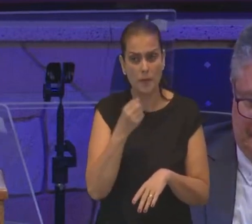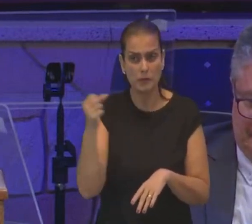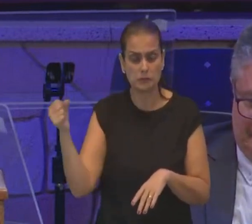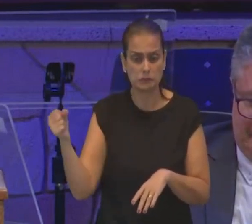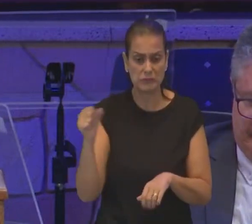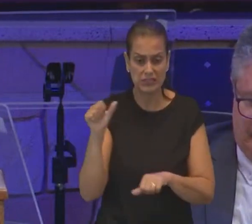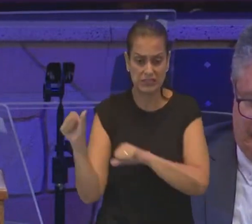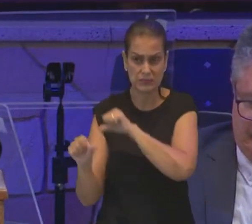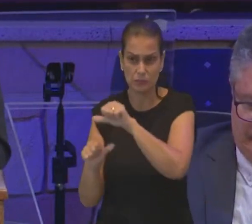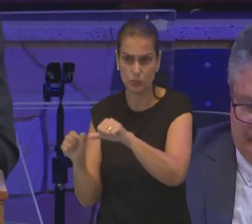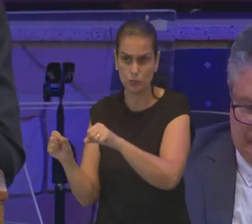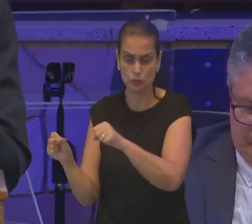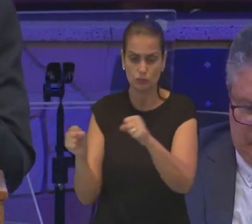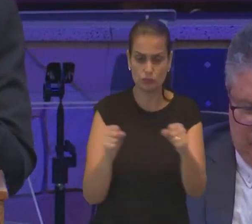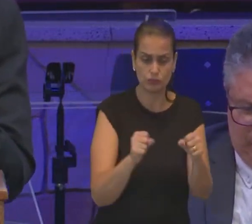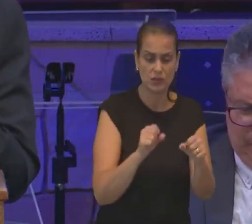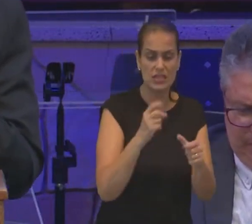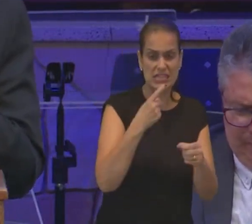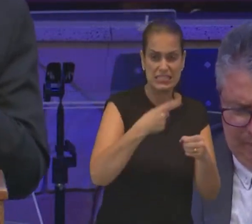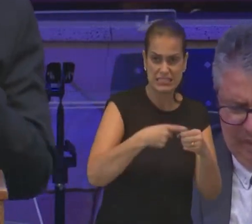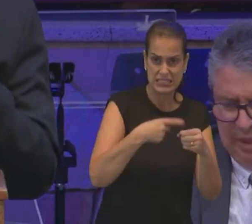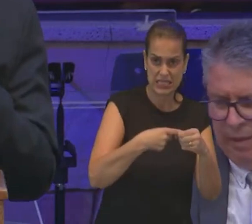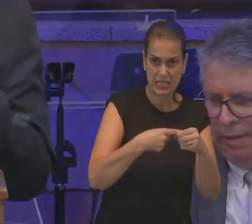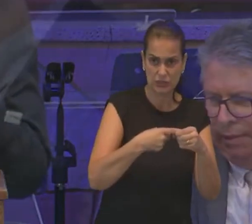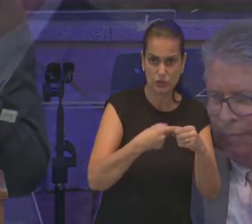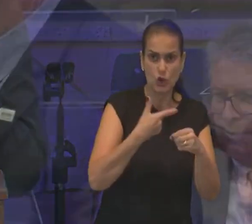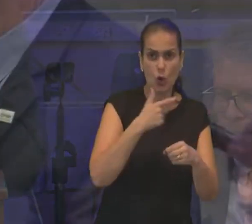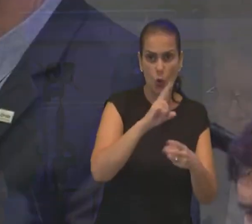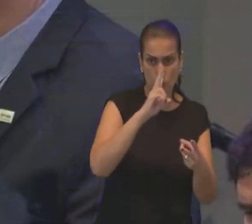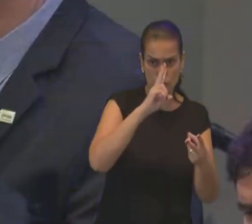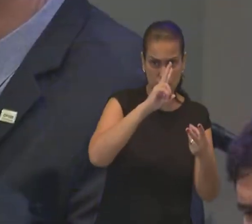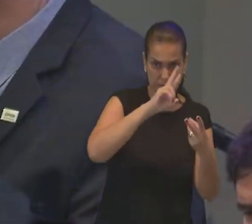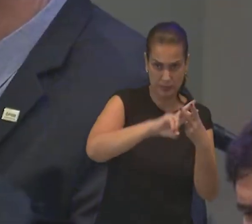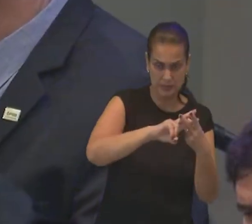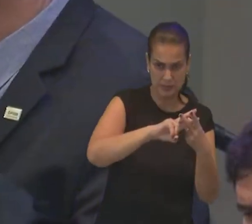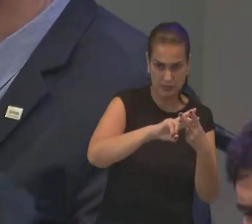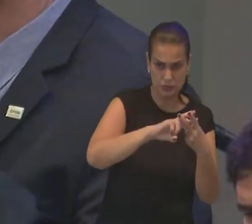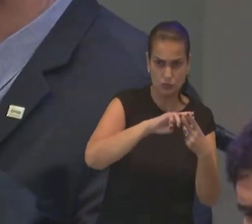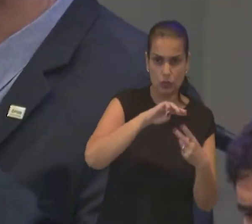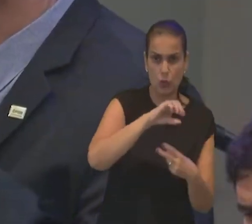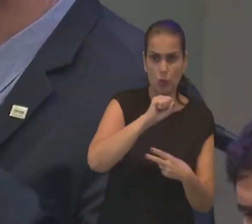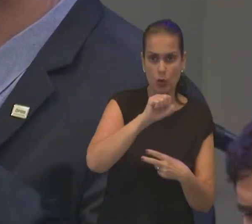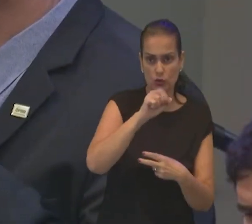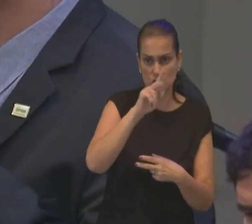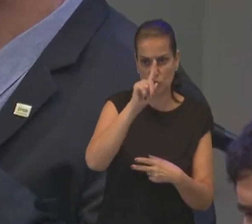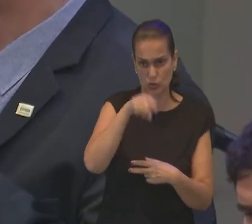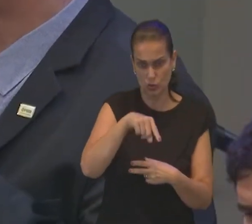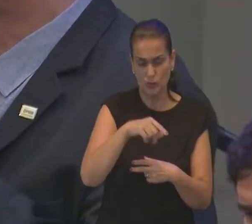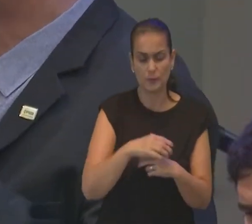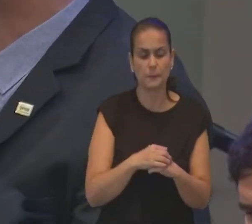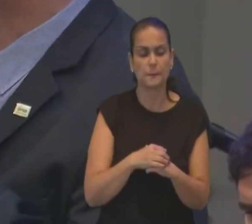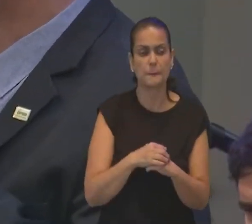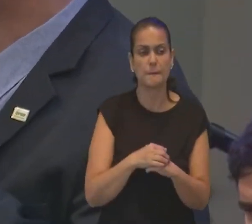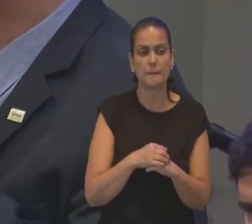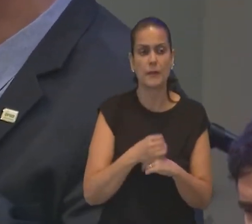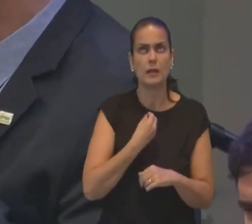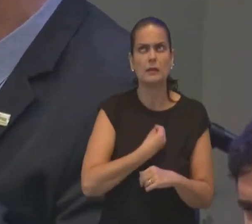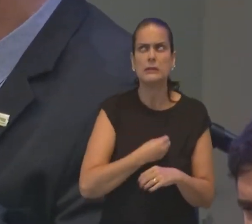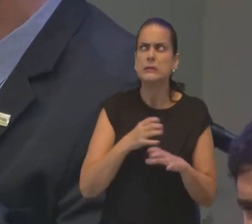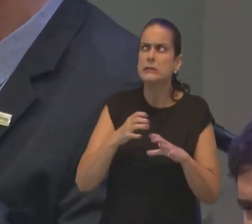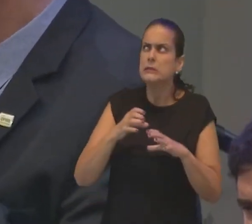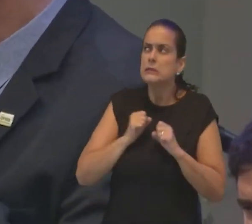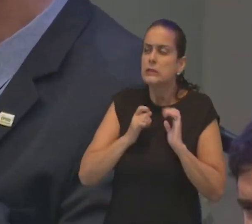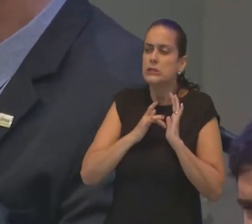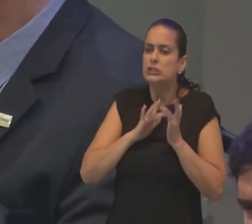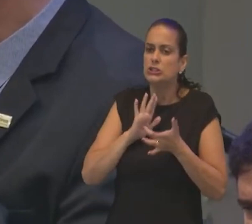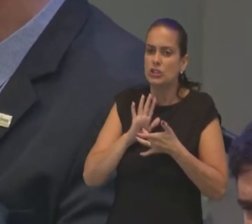para Mossoró, no Rio Grande do Norte, o outro presídio federal de Mossoró. Ele entrega a sua vida a